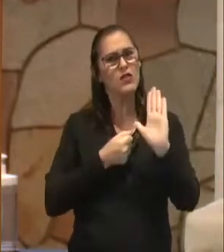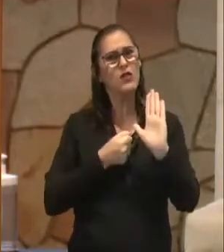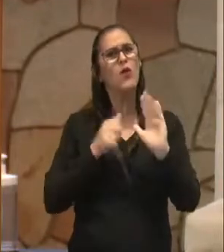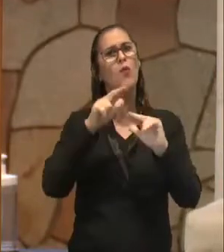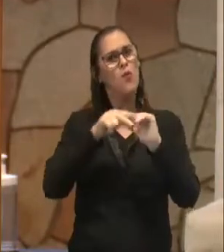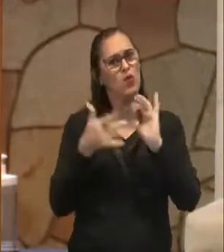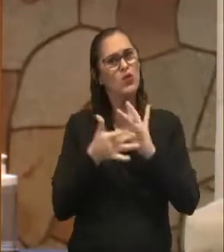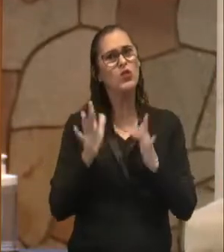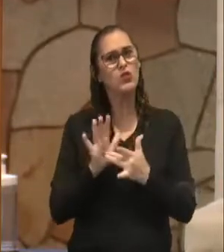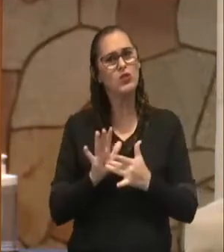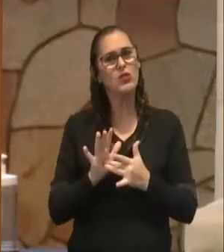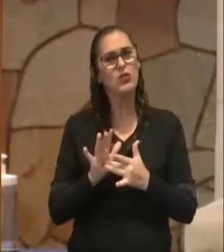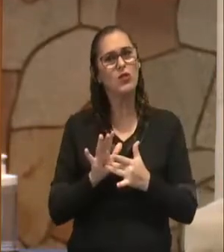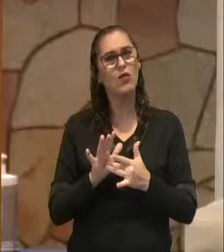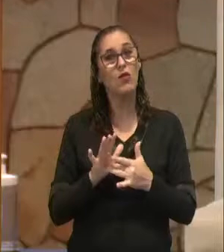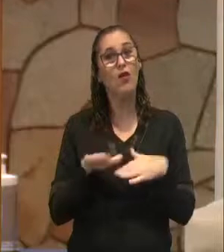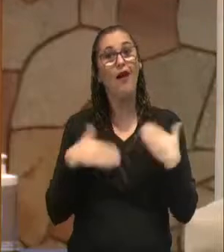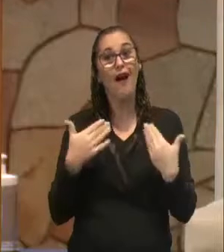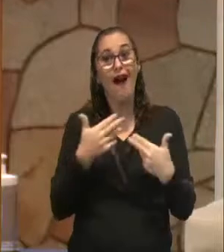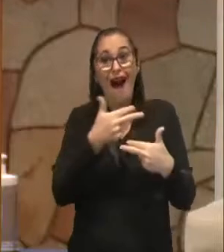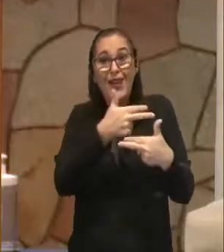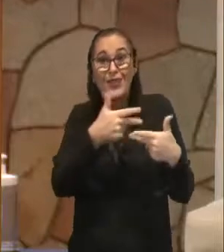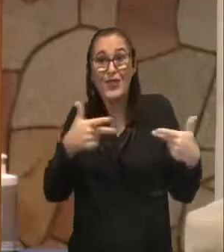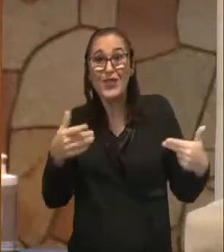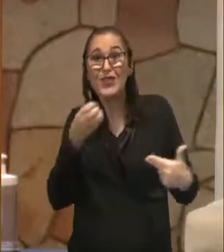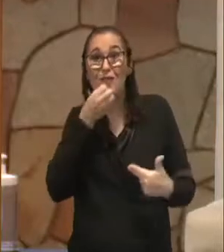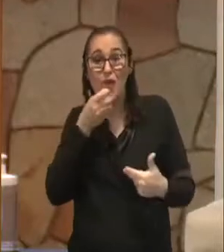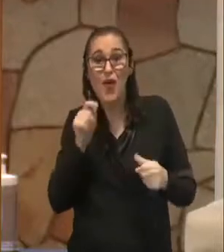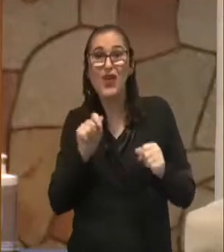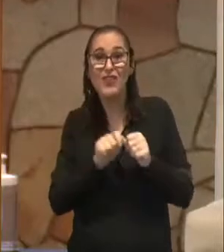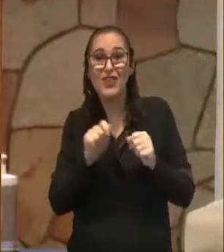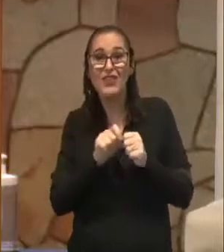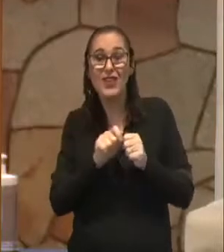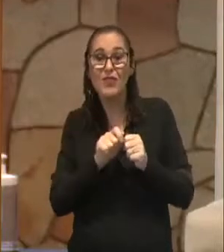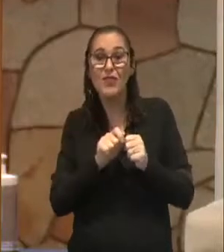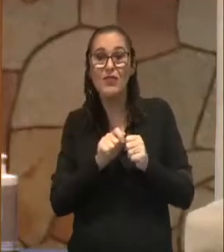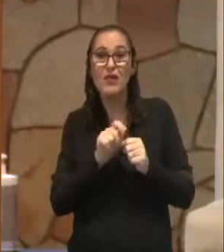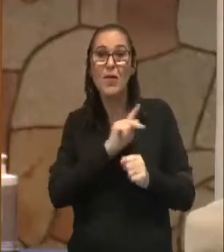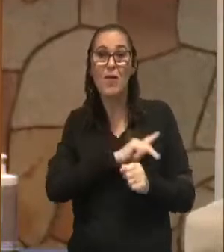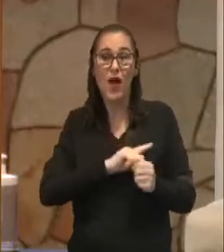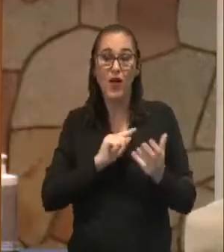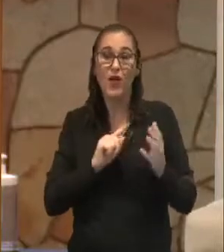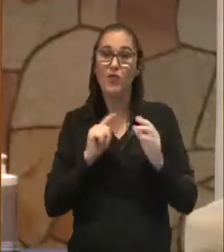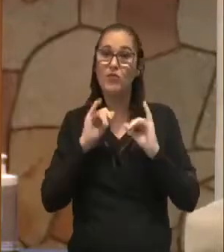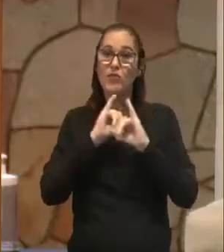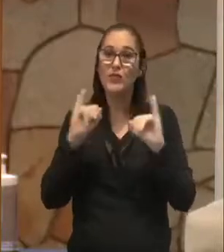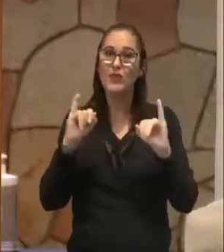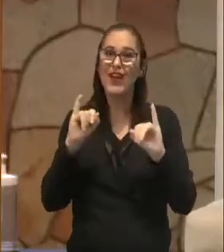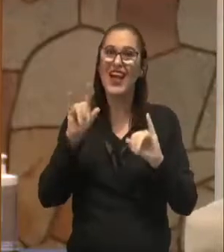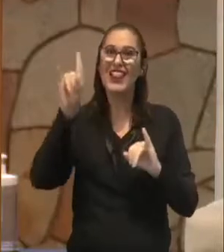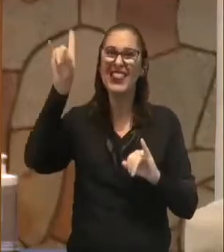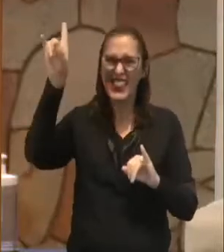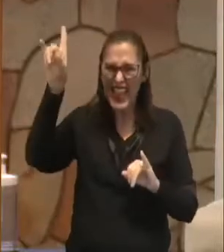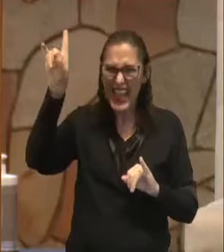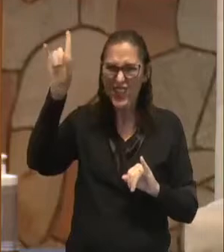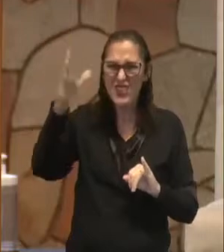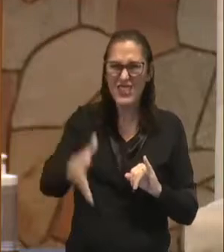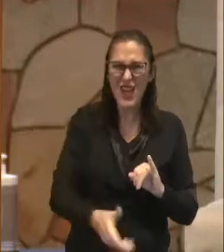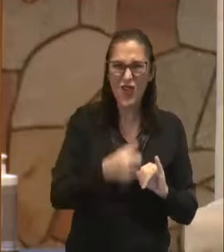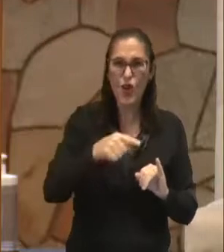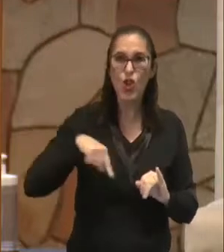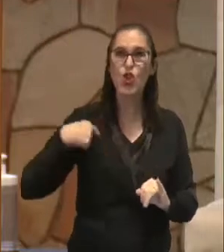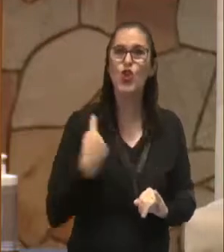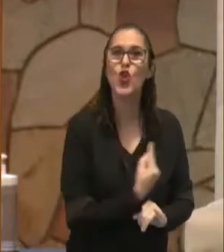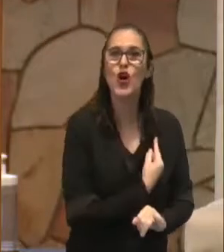Essas são as boas obras, ou algumas delas que Paulo menciona aqui. Deus nos salvou com um propósito. E